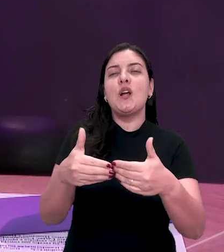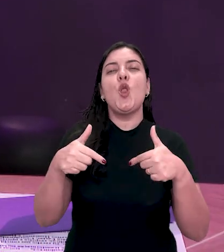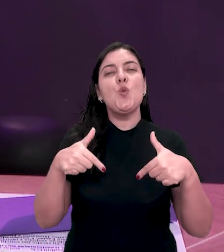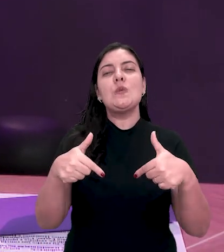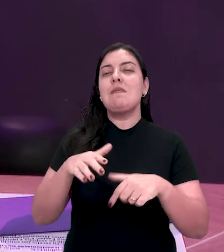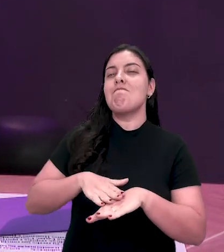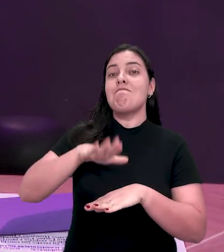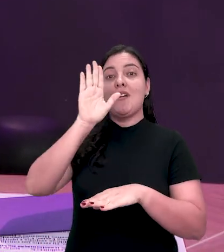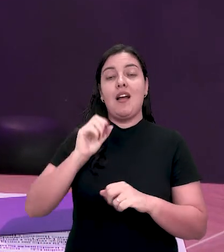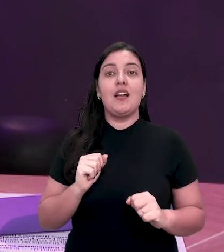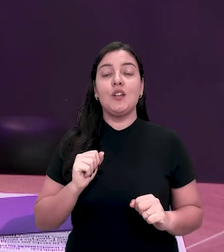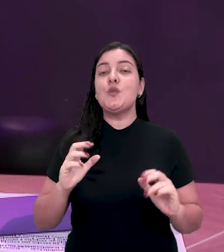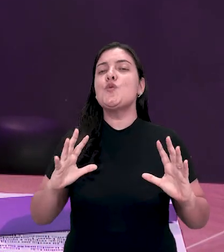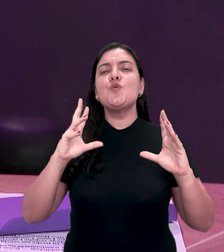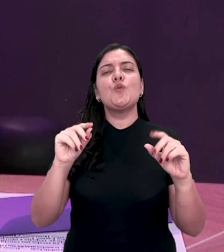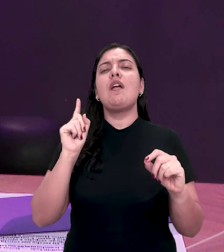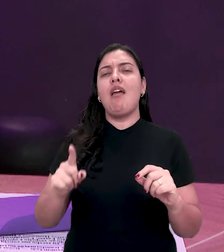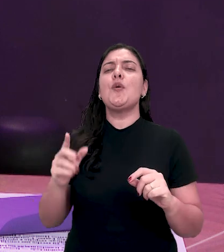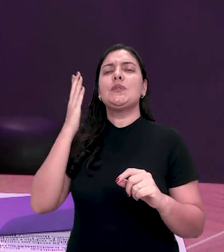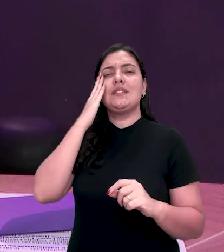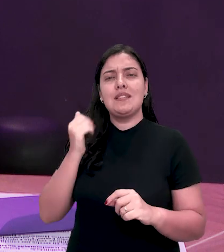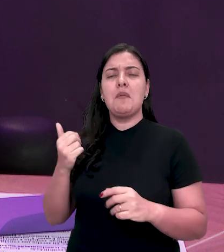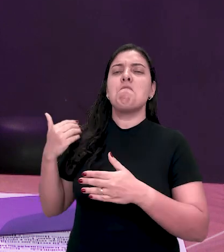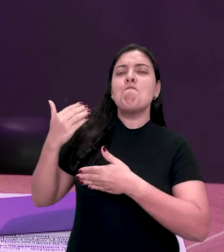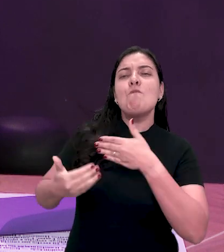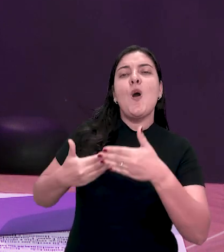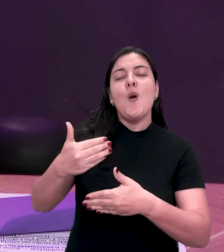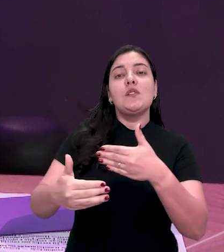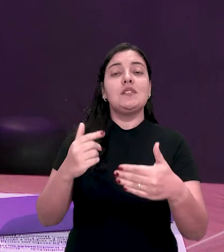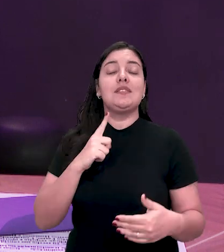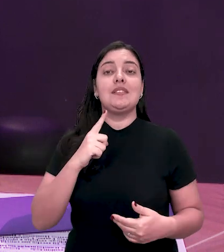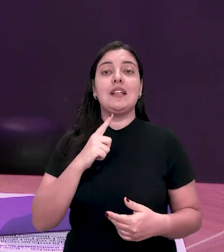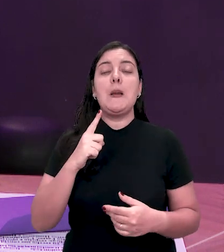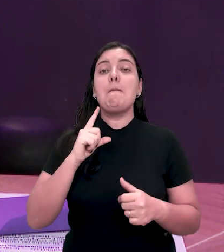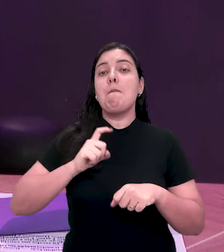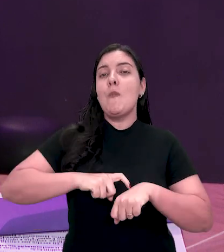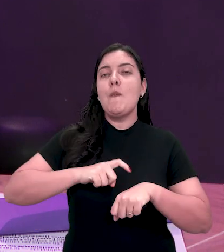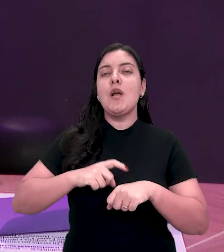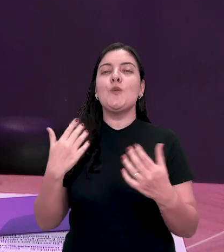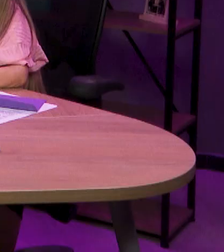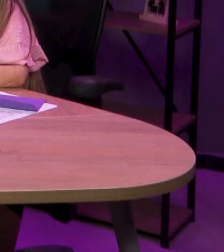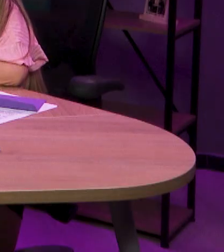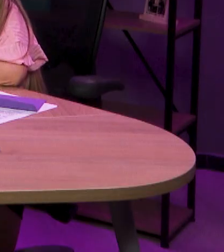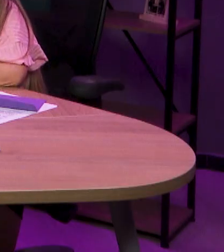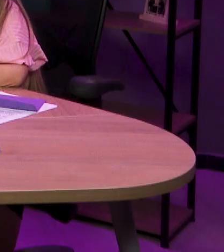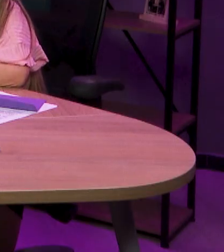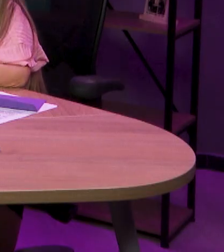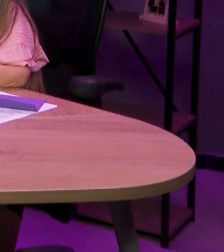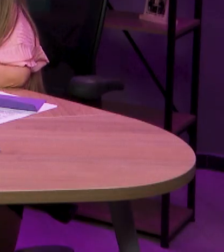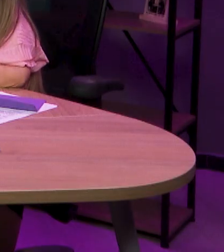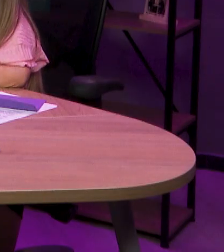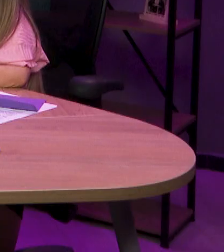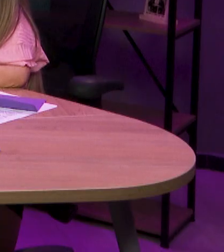cada vez mais. Tudo é um processo, a gente está primeiro tendo esse momento de conversa, de entender